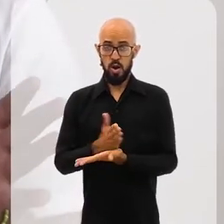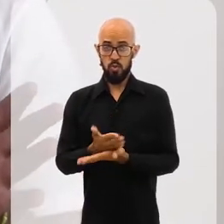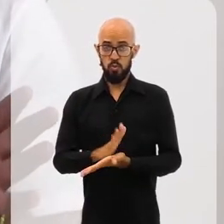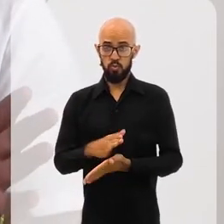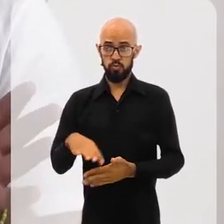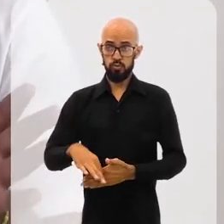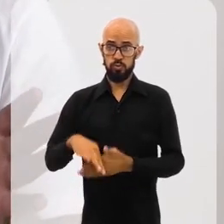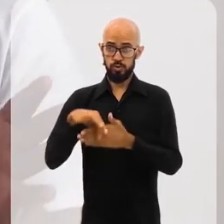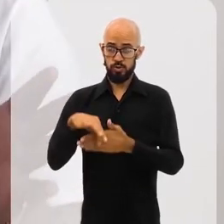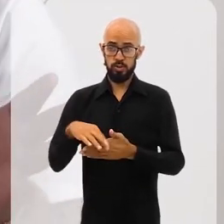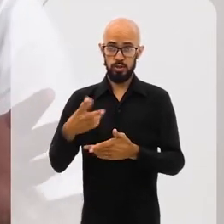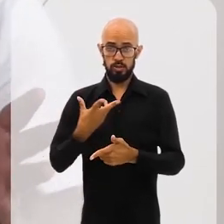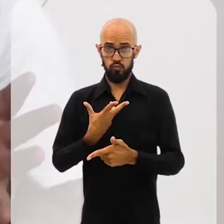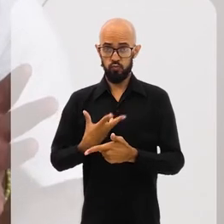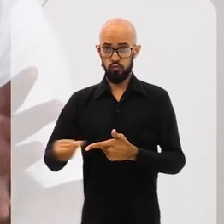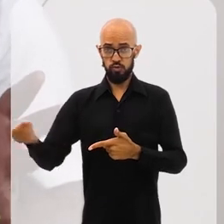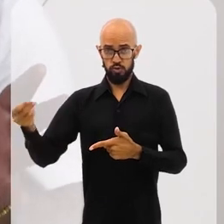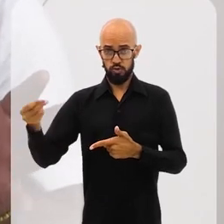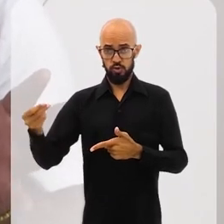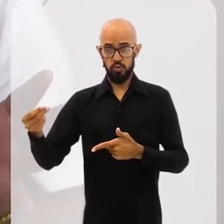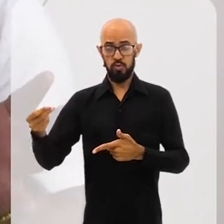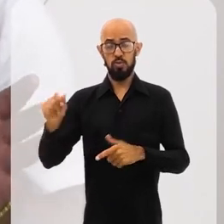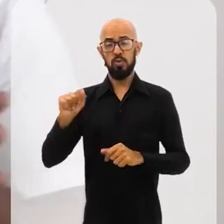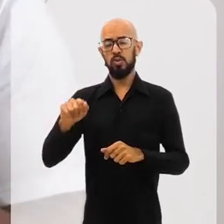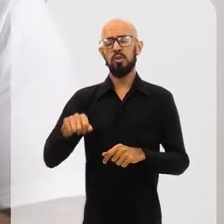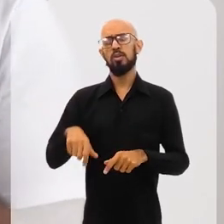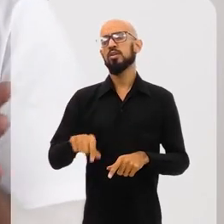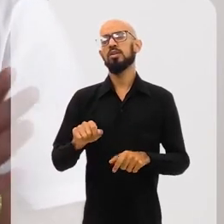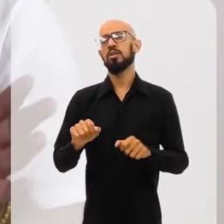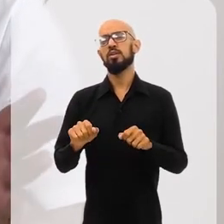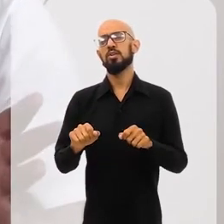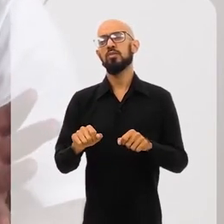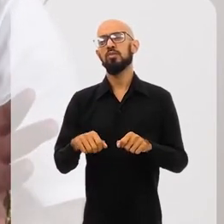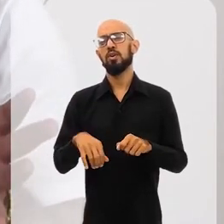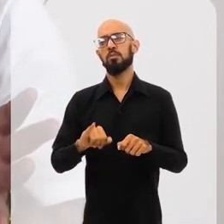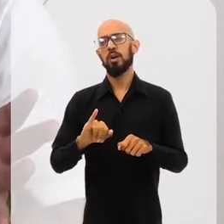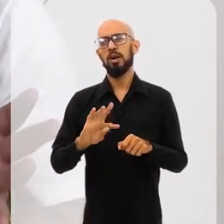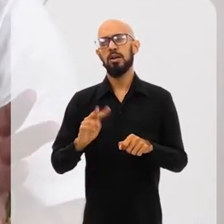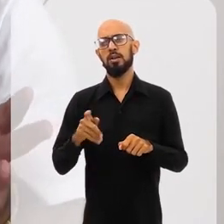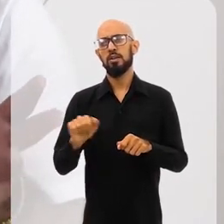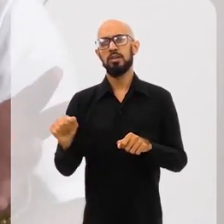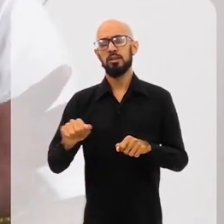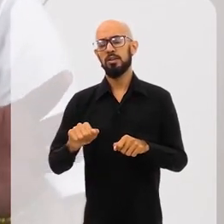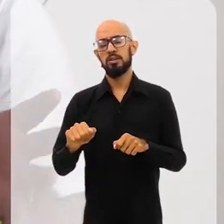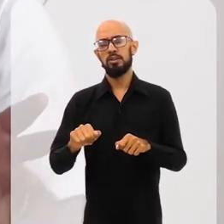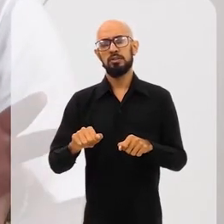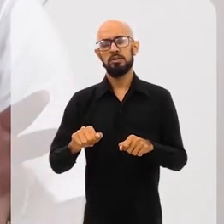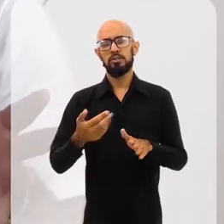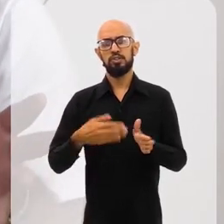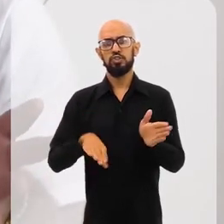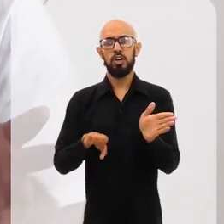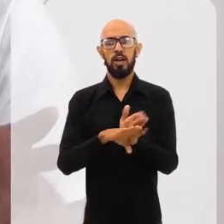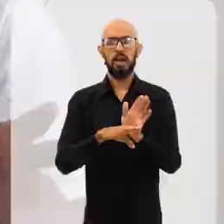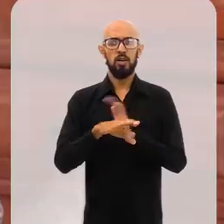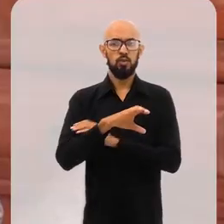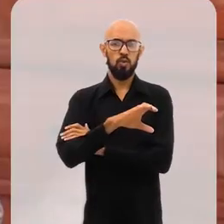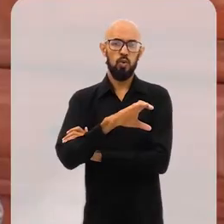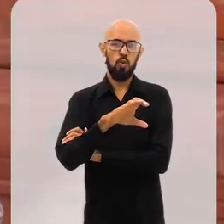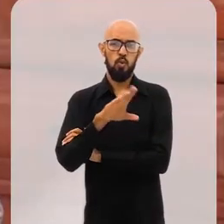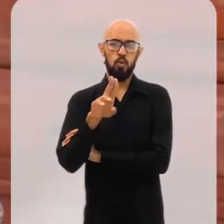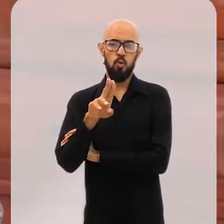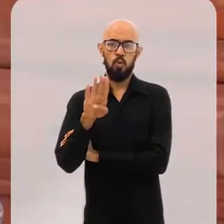Muitos sacerdotes de Ifá saíram, fugidos dali, e pegaram, na verdade, foram para ilhas ali do Caribe e tudo mais, onde chegaram a